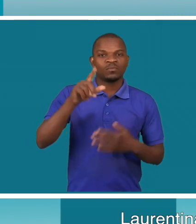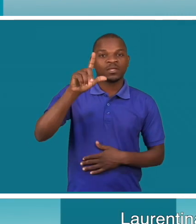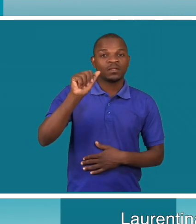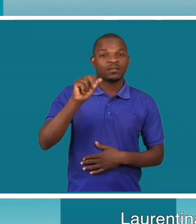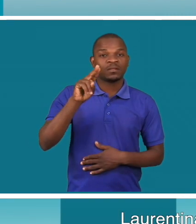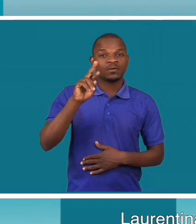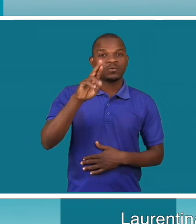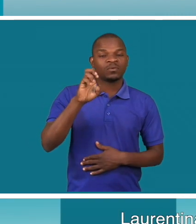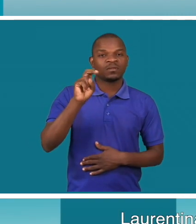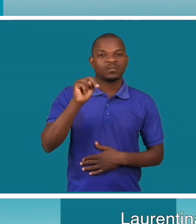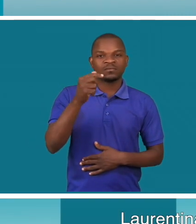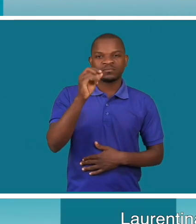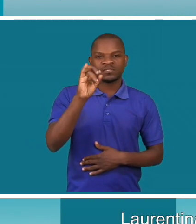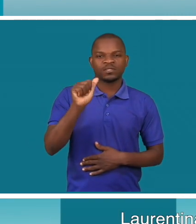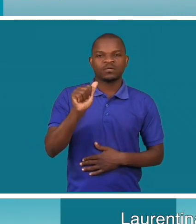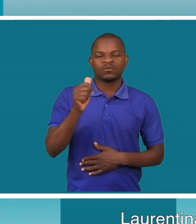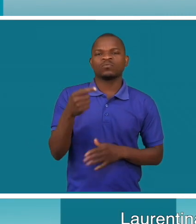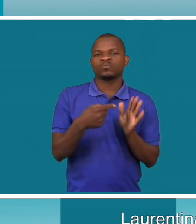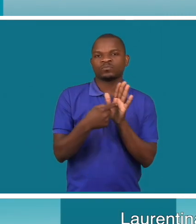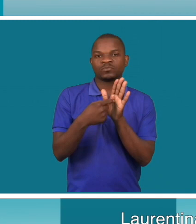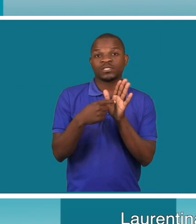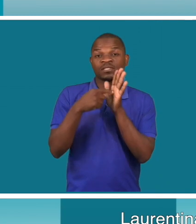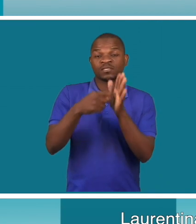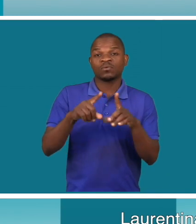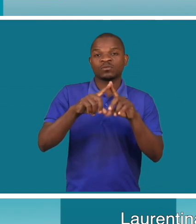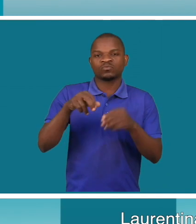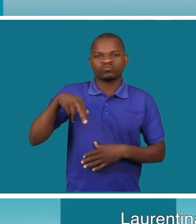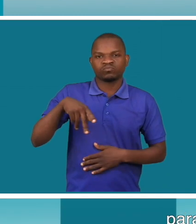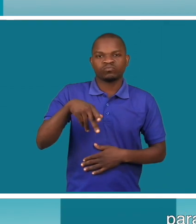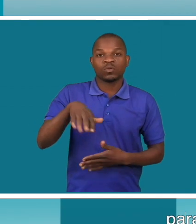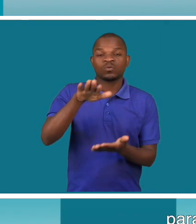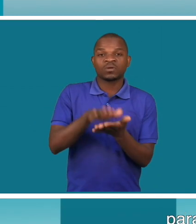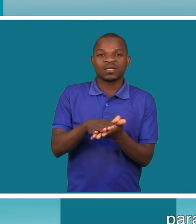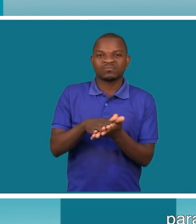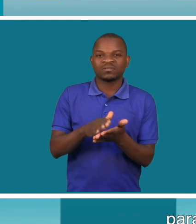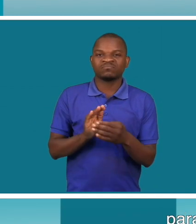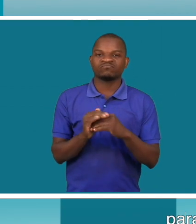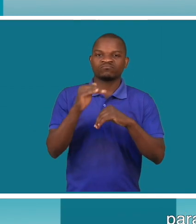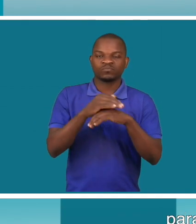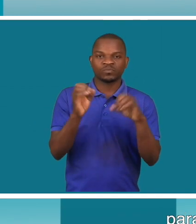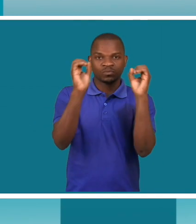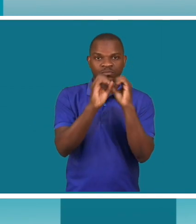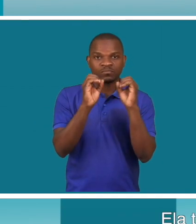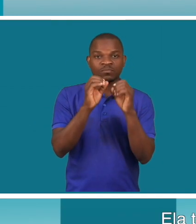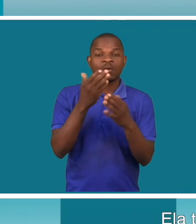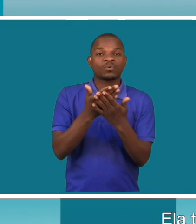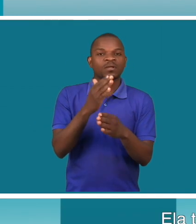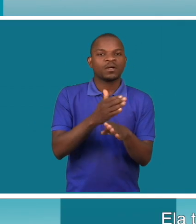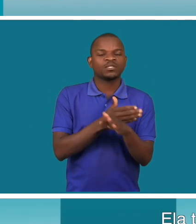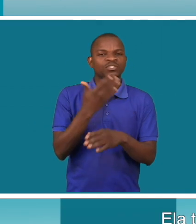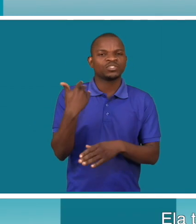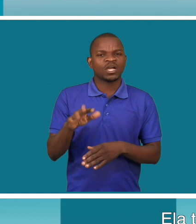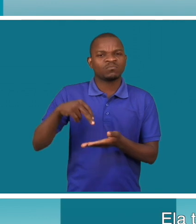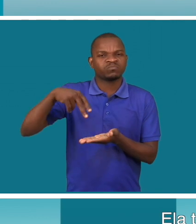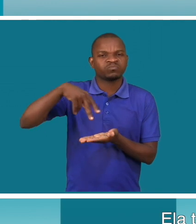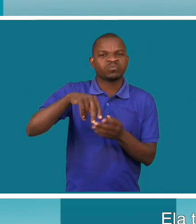é um exemplo do risco de caminhar em lugares sem acessibilidade para pessoas com deficiência. Ela torceu